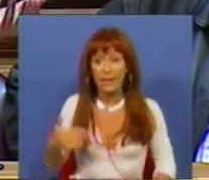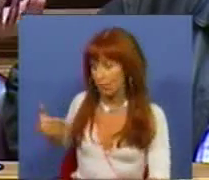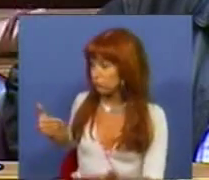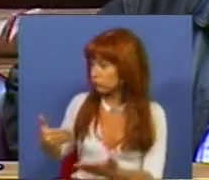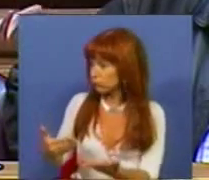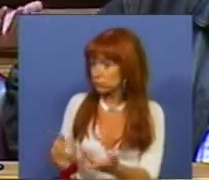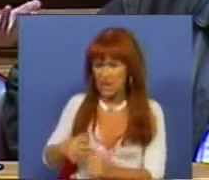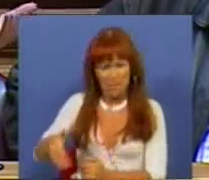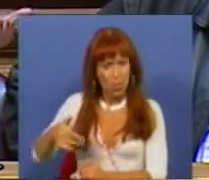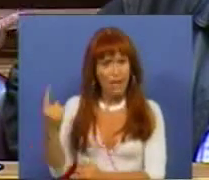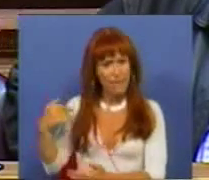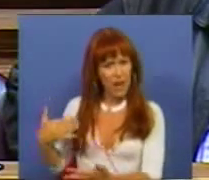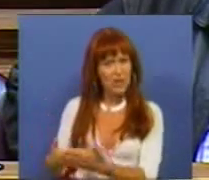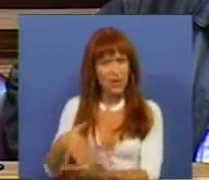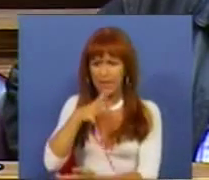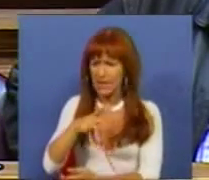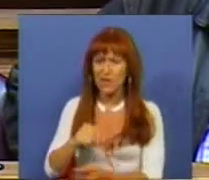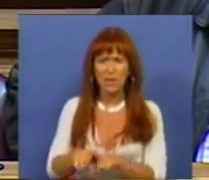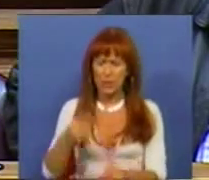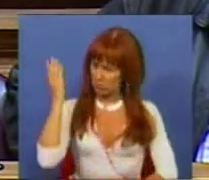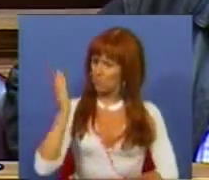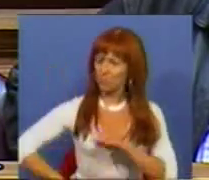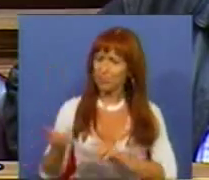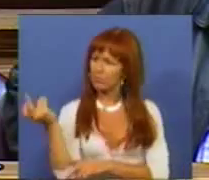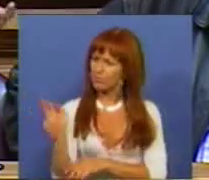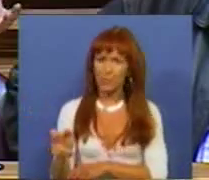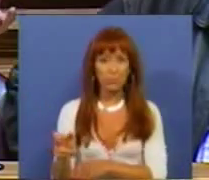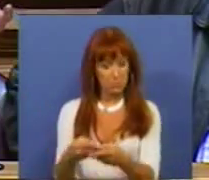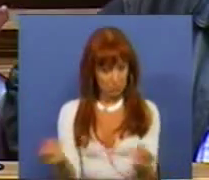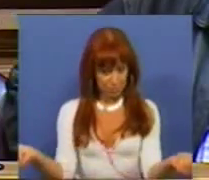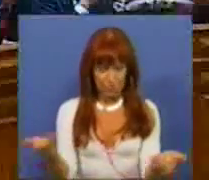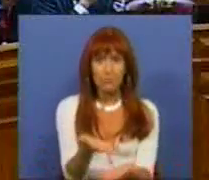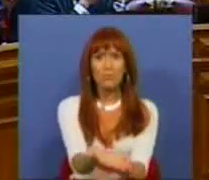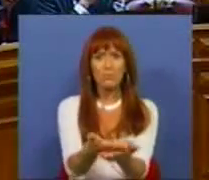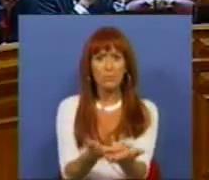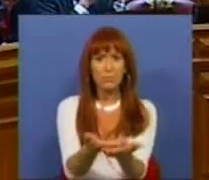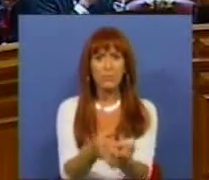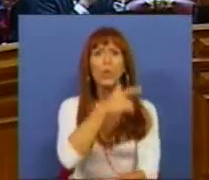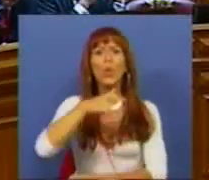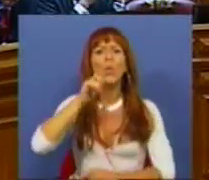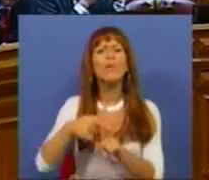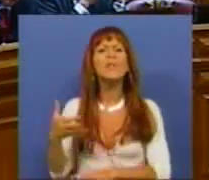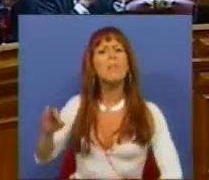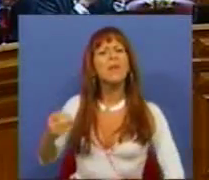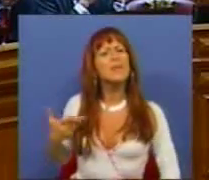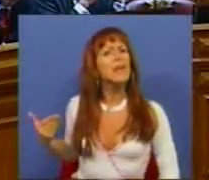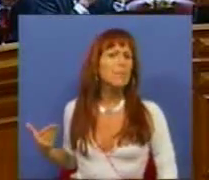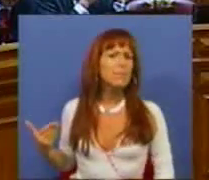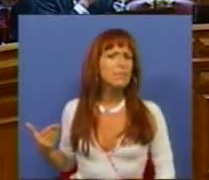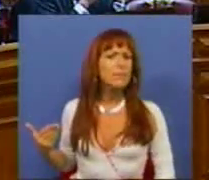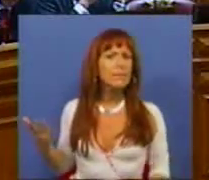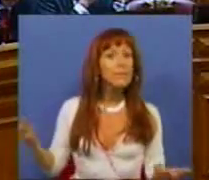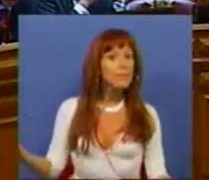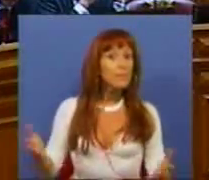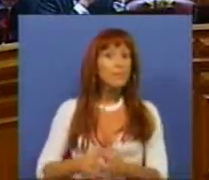até há uma semana atrás, tenha subitamente desaparecido daquilo que eram os compromissos do PSD. E,